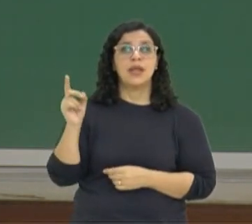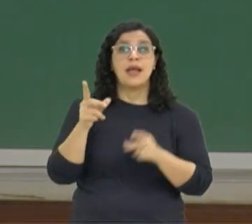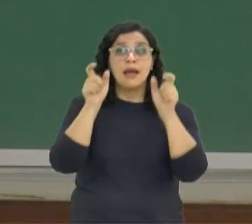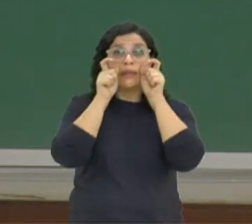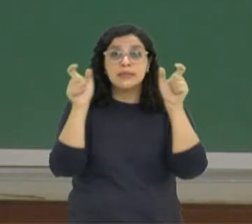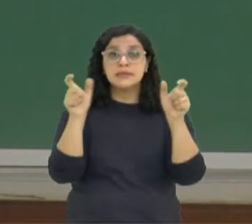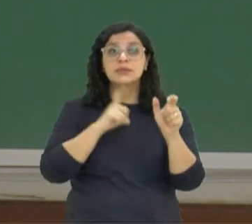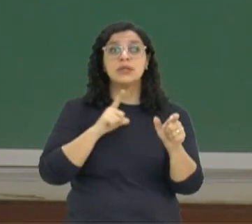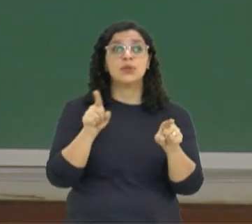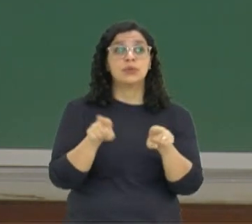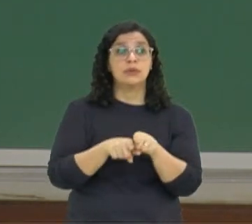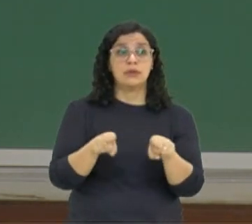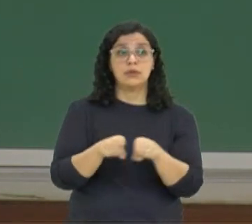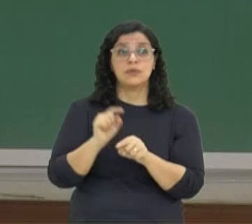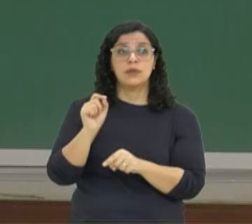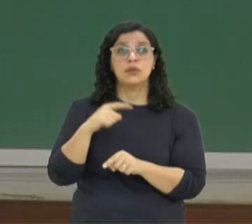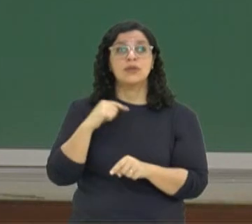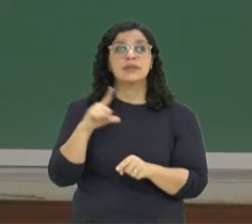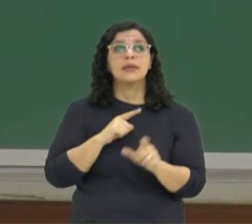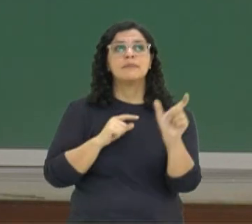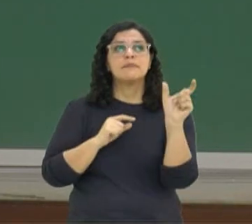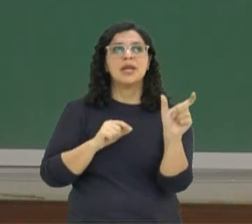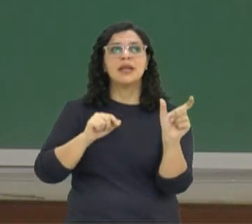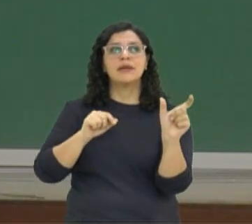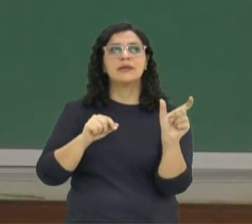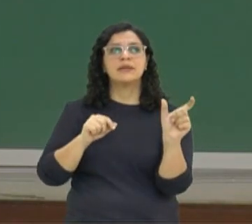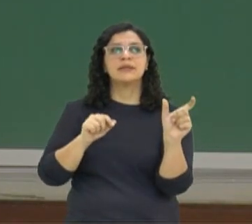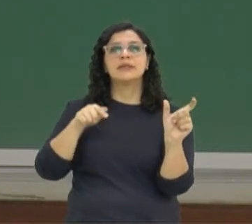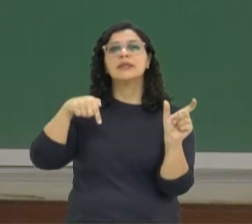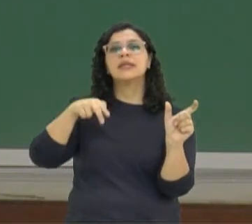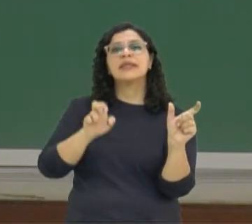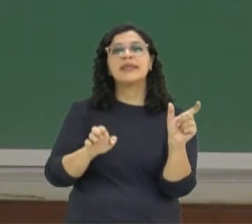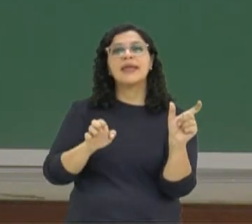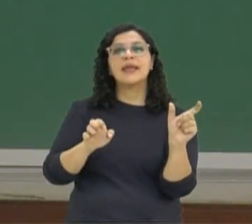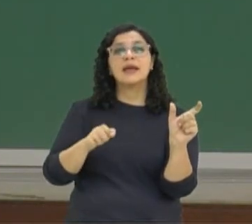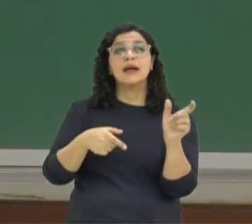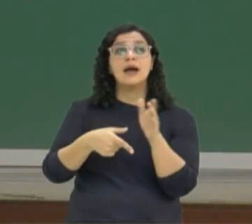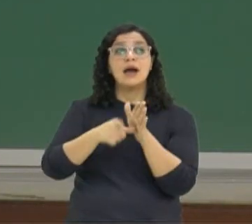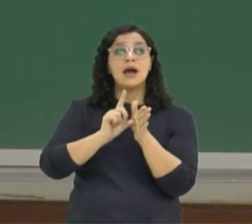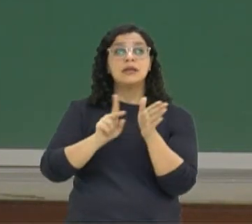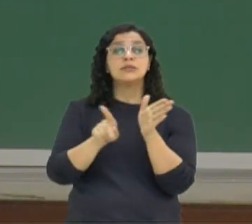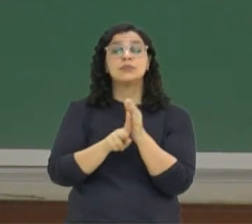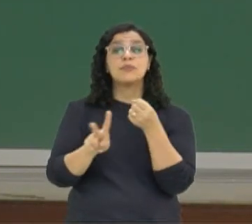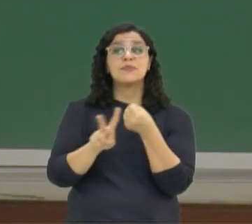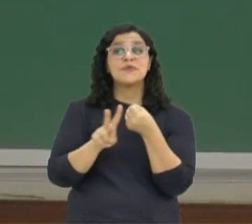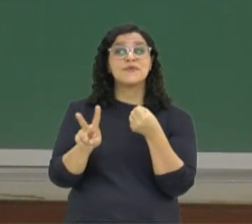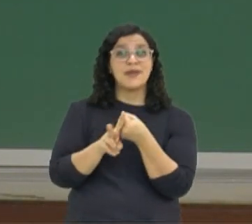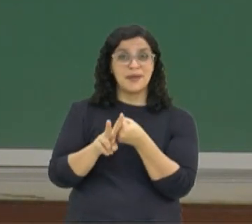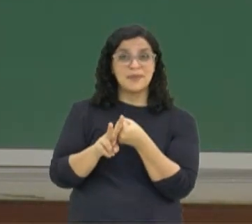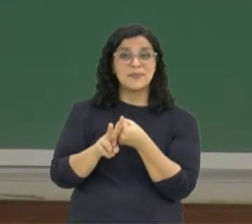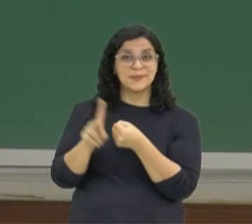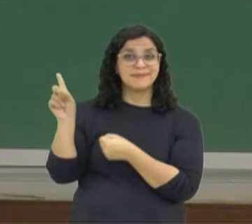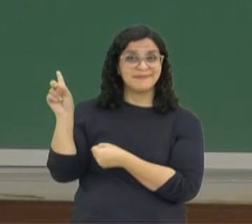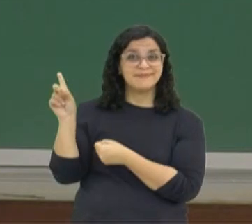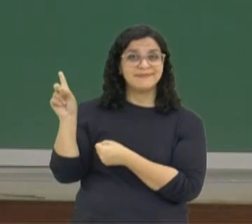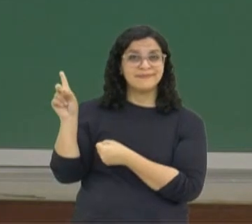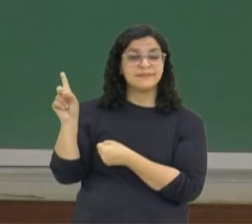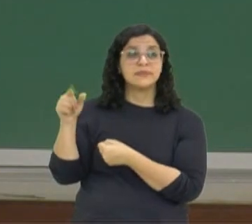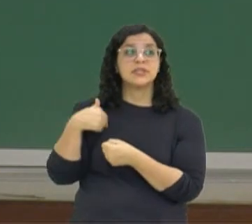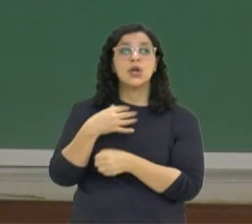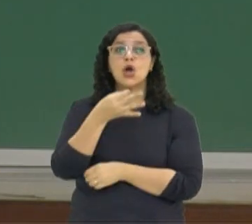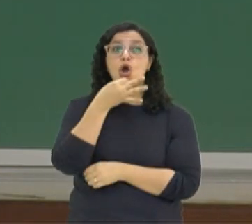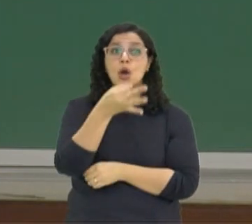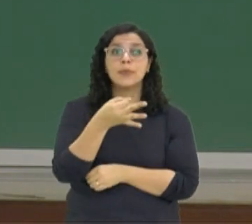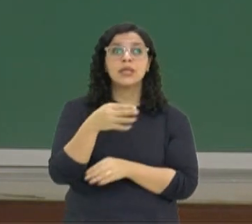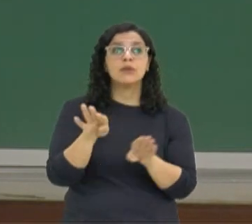Prestem bem atenção que nós temos aqui essa palavrinha que antes do verbo no subjuntivo.